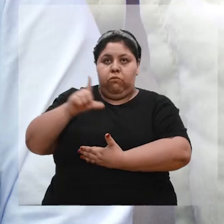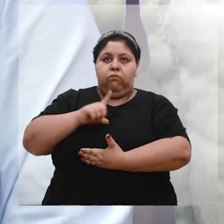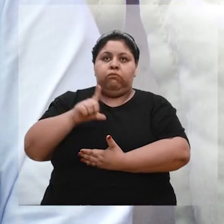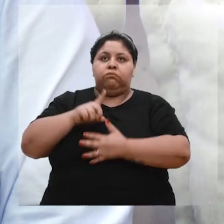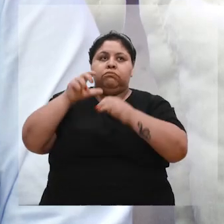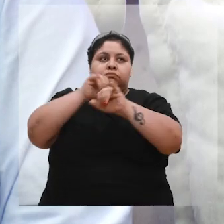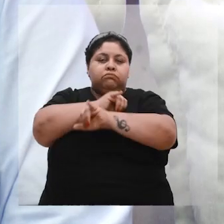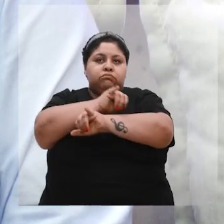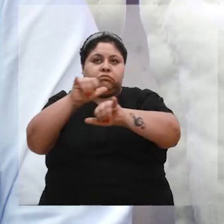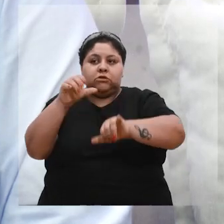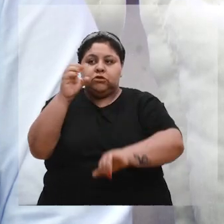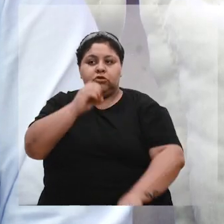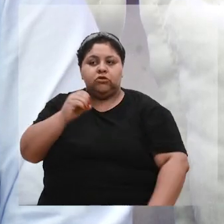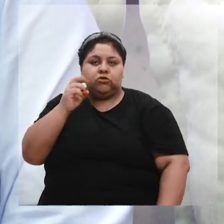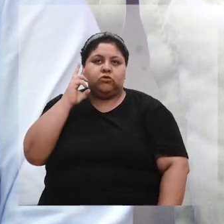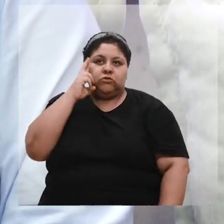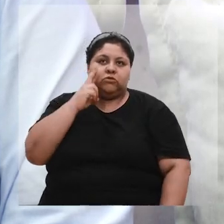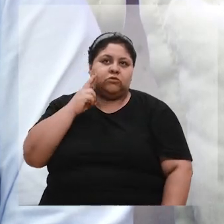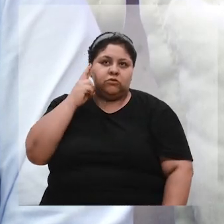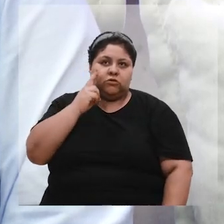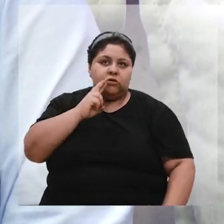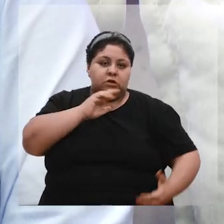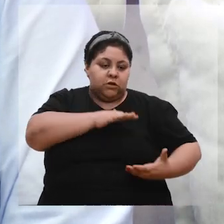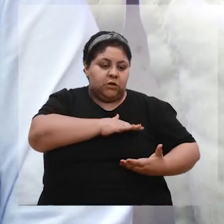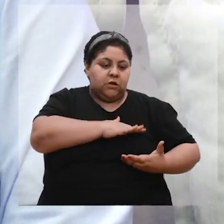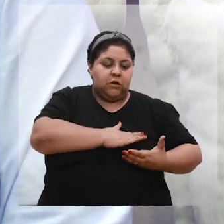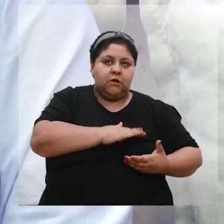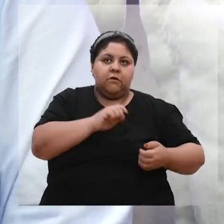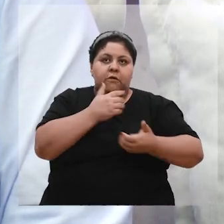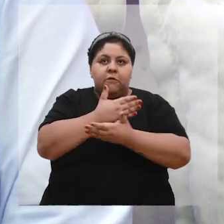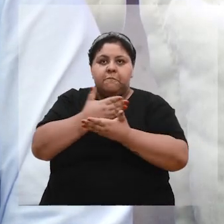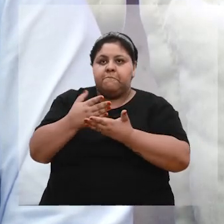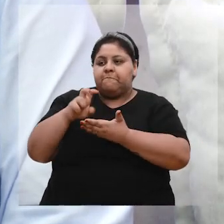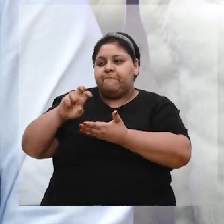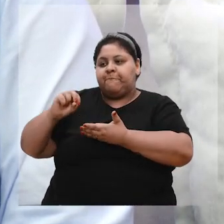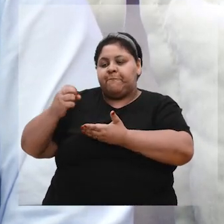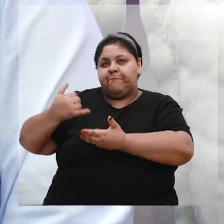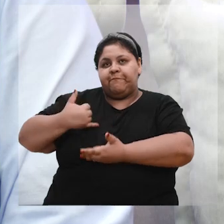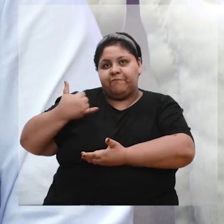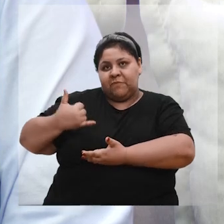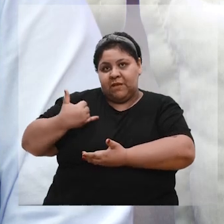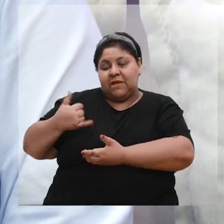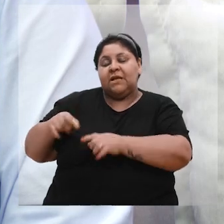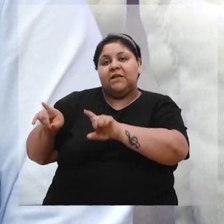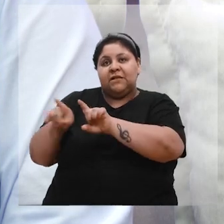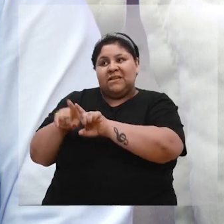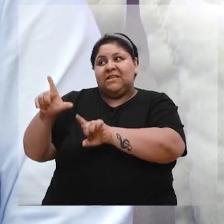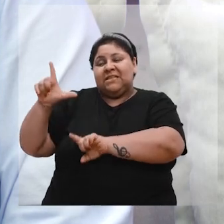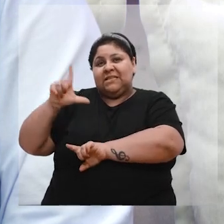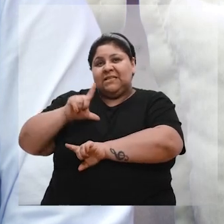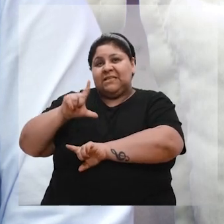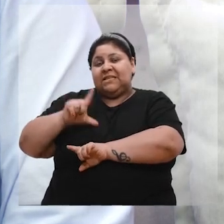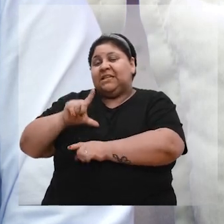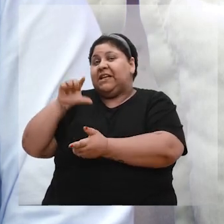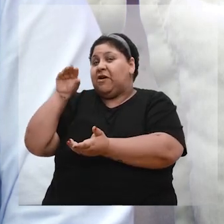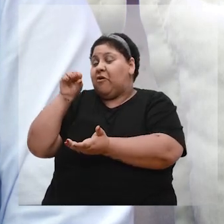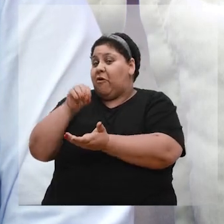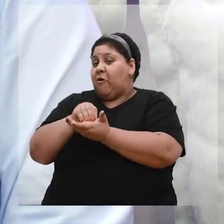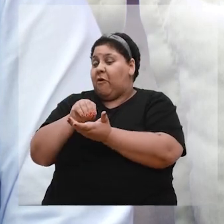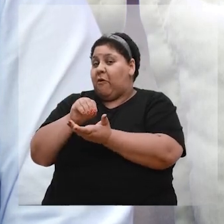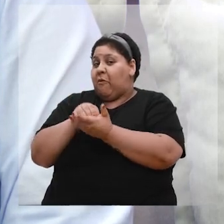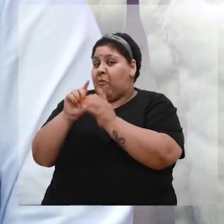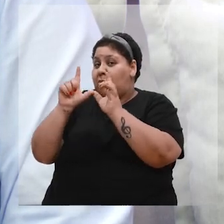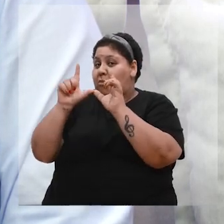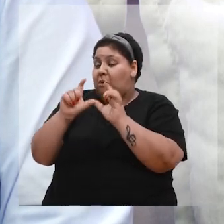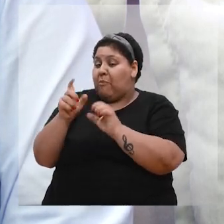Brasil, a gente tem essa campanha do Outubro Rosa, tem a campanha da mamografia, fazer a partir dos 50 anos. E mesmo assim, tem uma